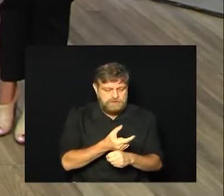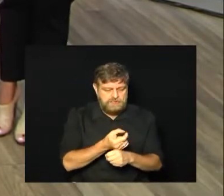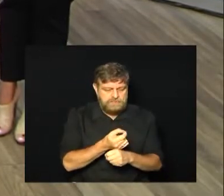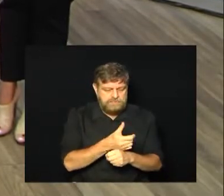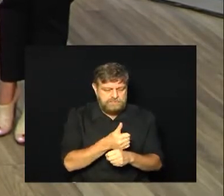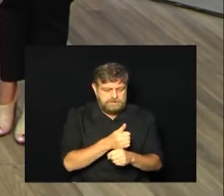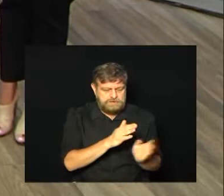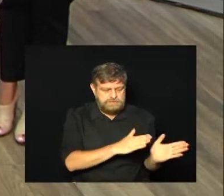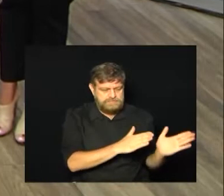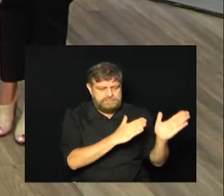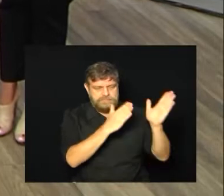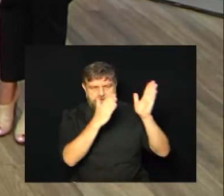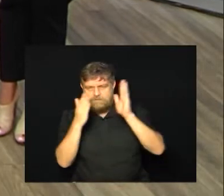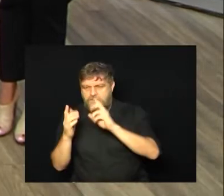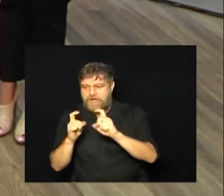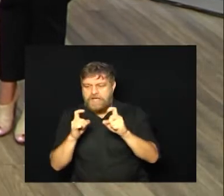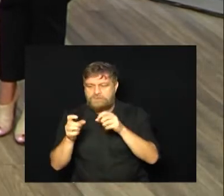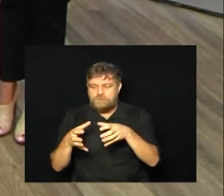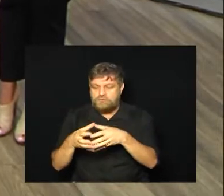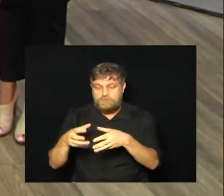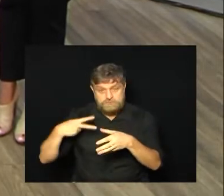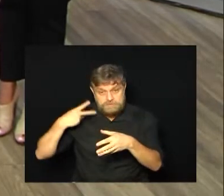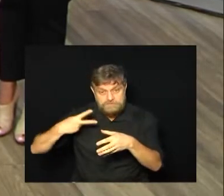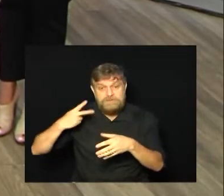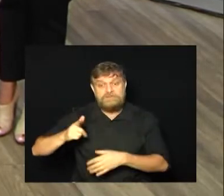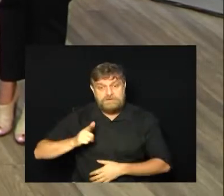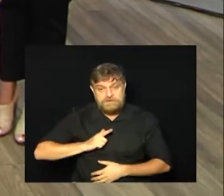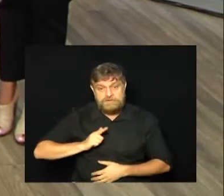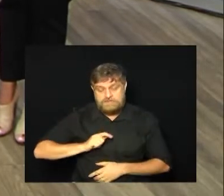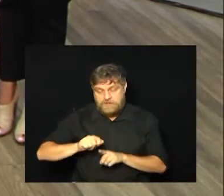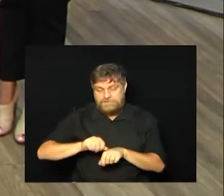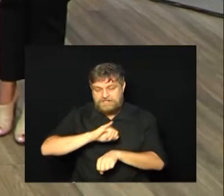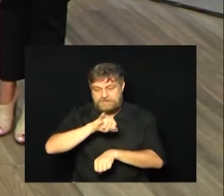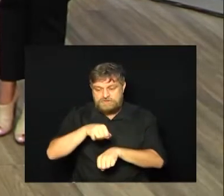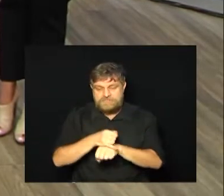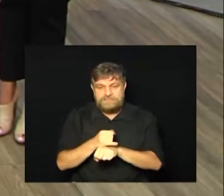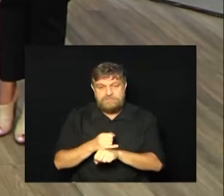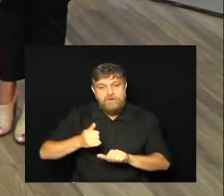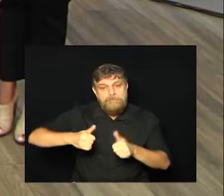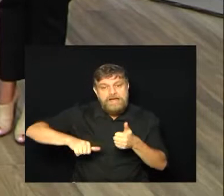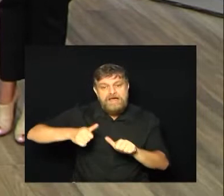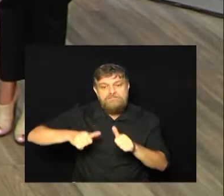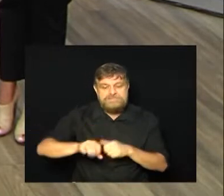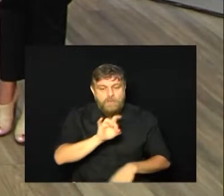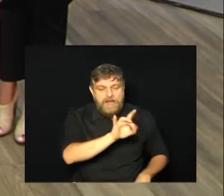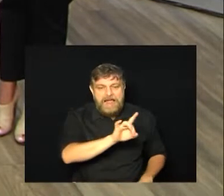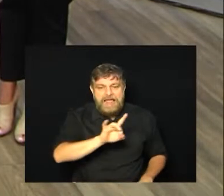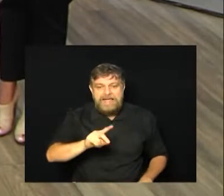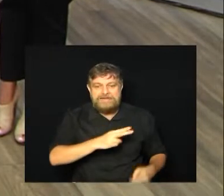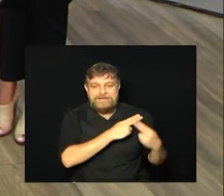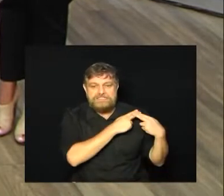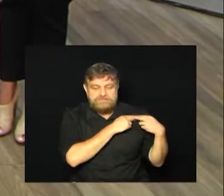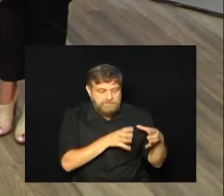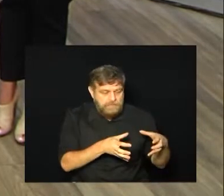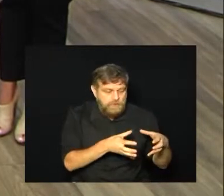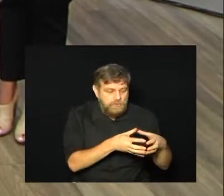as reuniões das comissões. Então, durante este mês de janeiro, é hora da gente fazer um balanço do que cada presidente